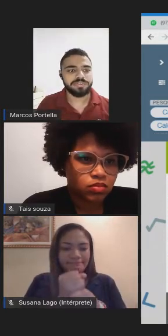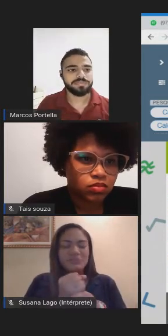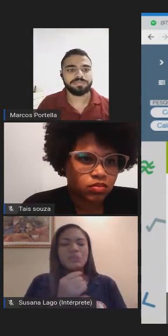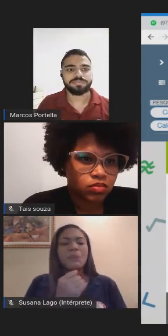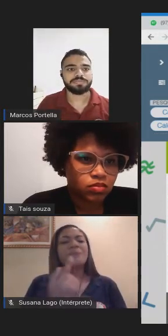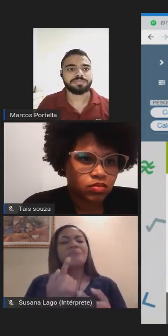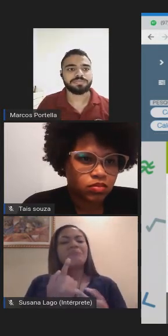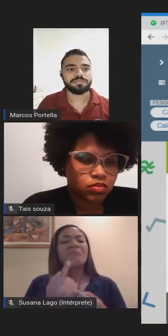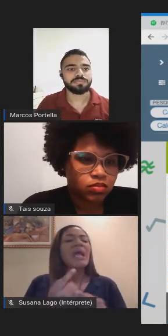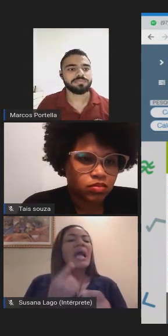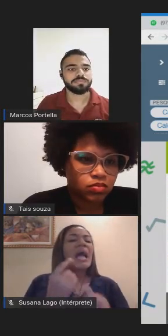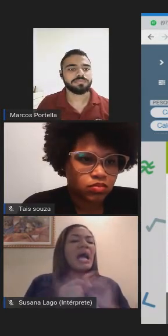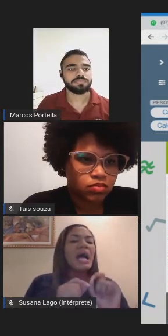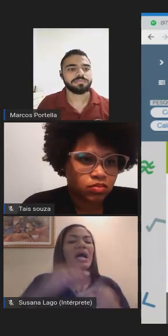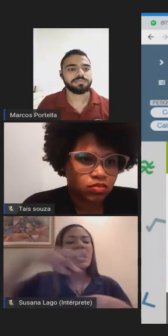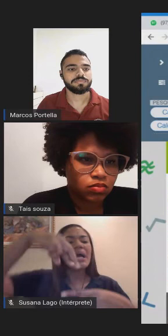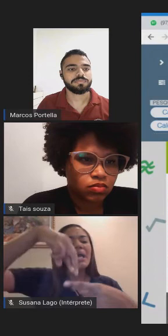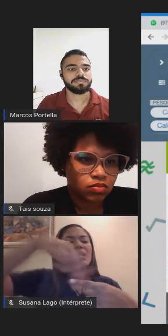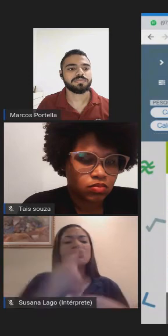1.400.